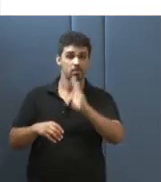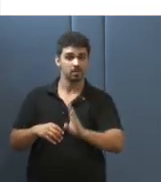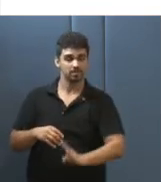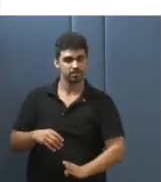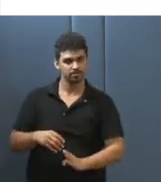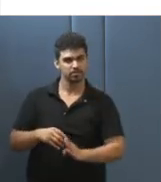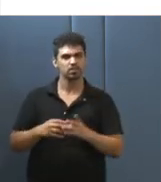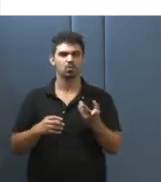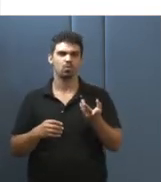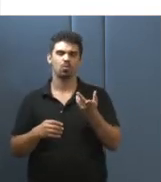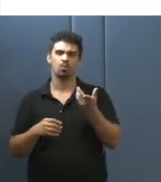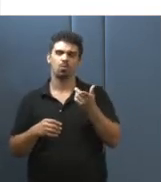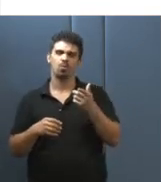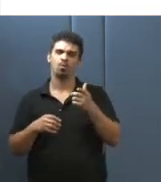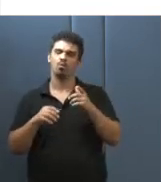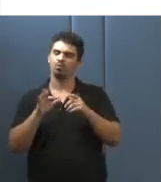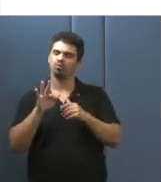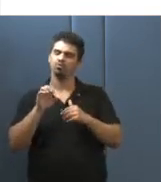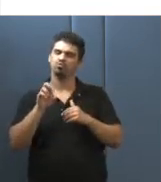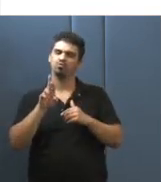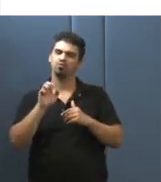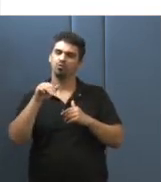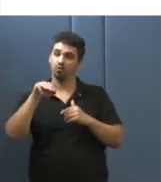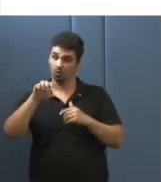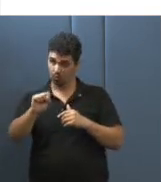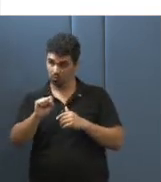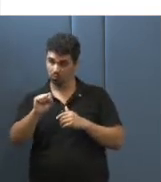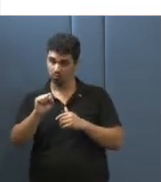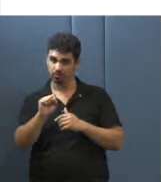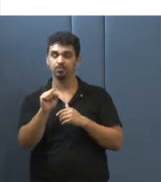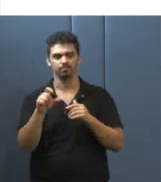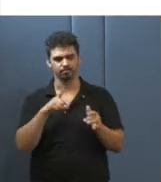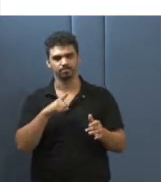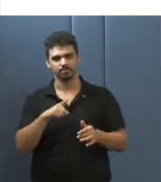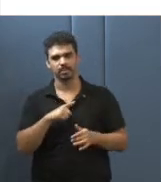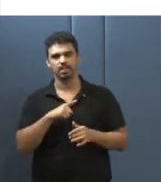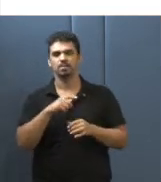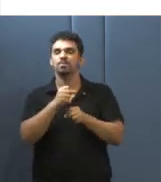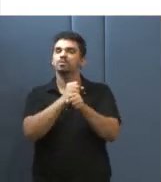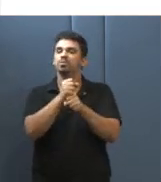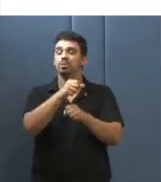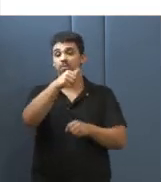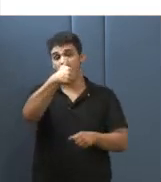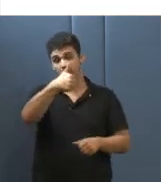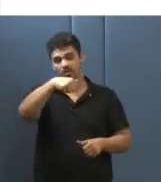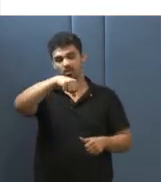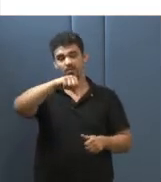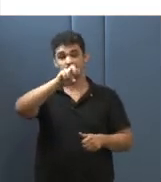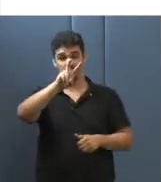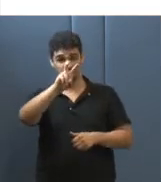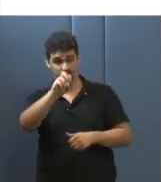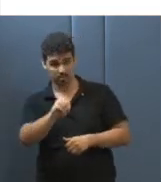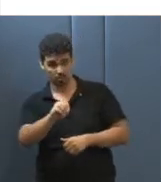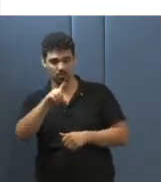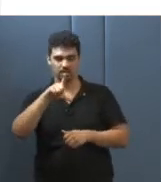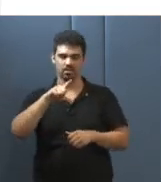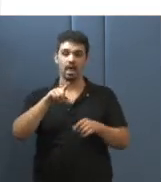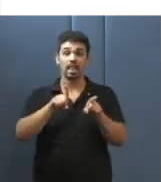constituídos, né? O Caio falou do Clube de Paris, que surge na década de 50, e você tem mecanismos paralelos que também